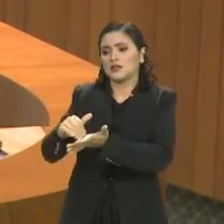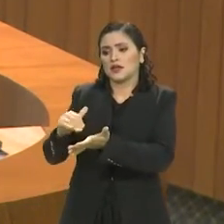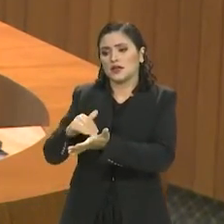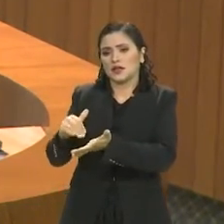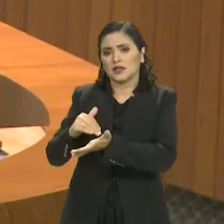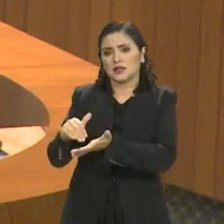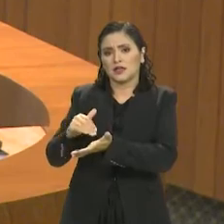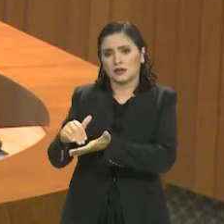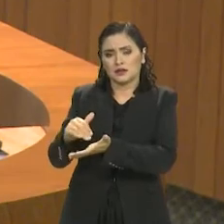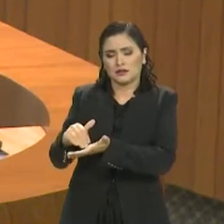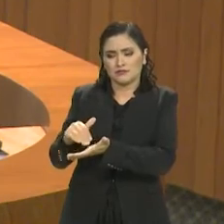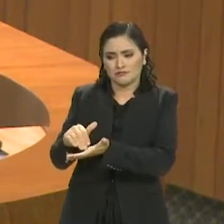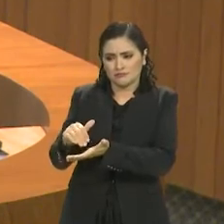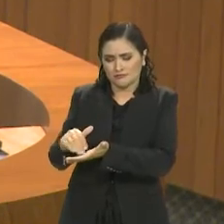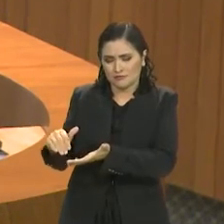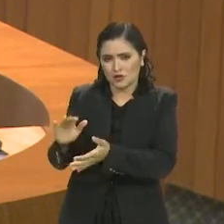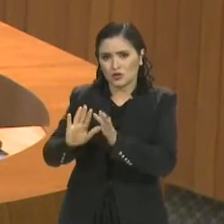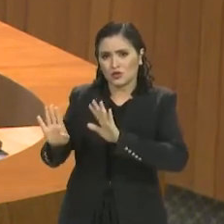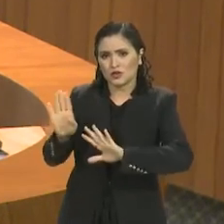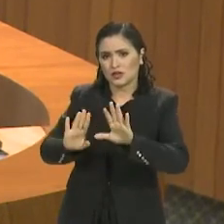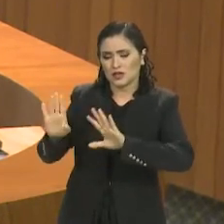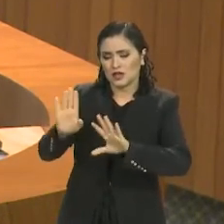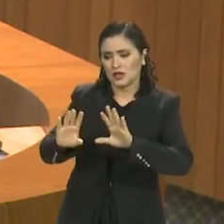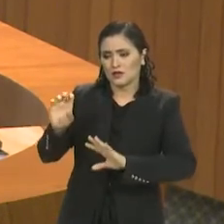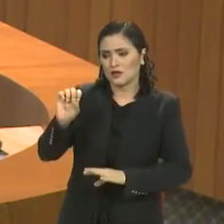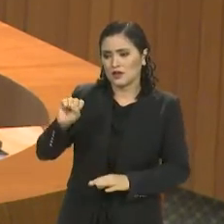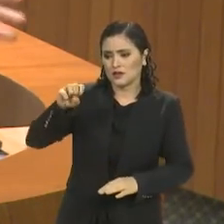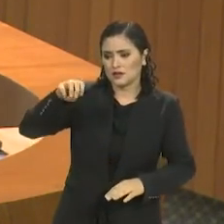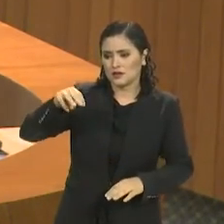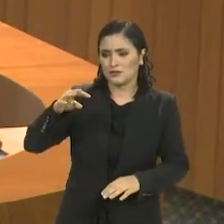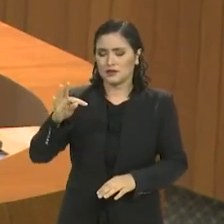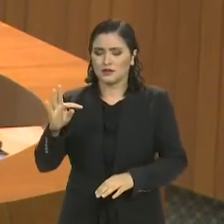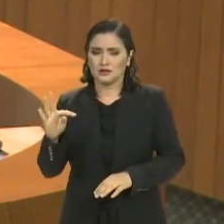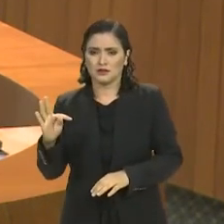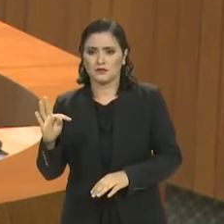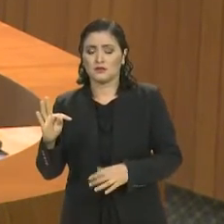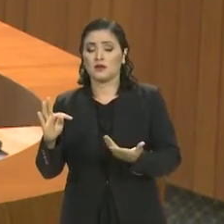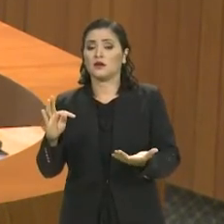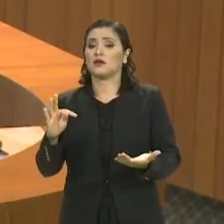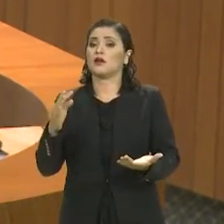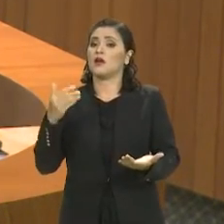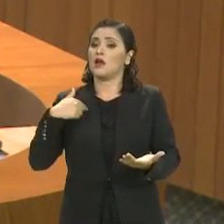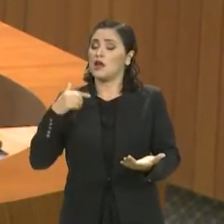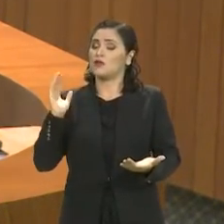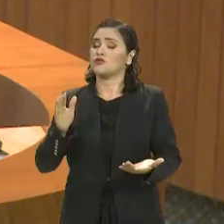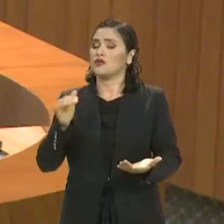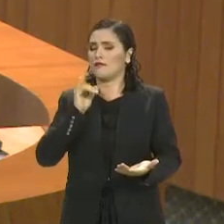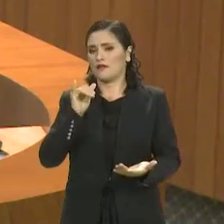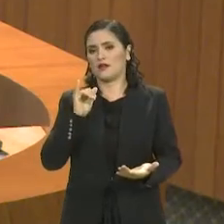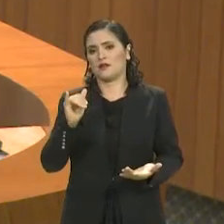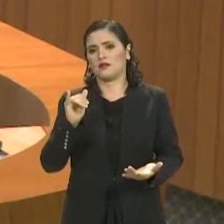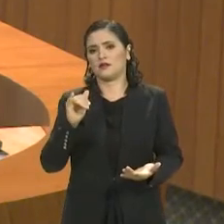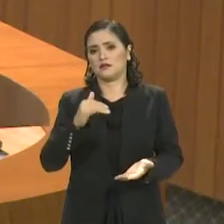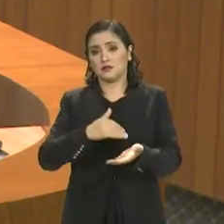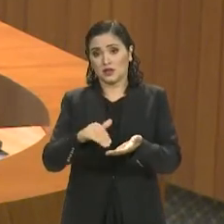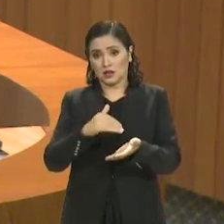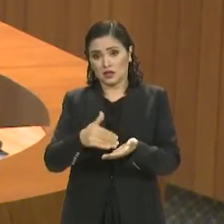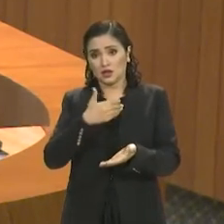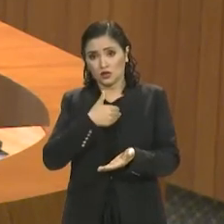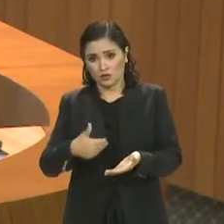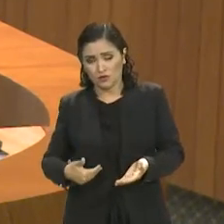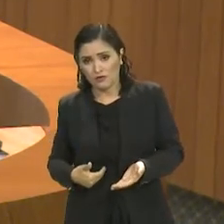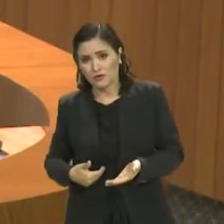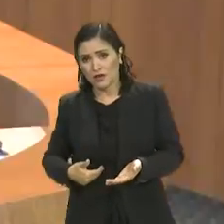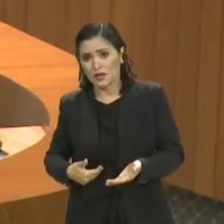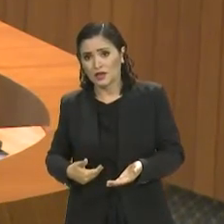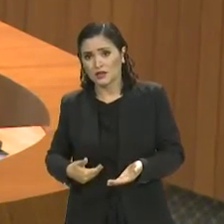tomando conta da SMTT. Já falei aqui, o secretário de governo, tenho nada contra, tenho muita simpatia por ele, mas não